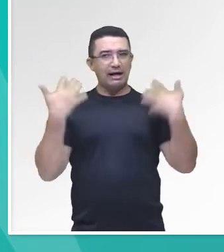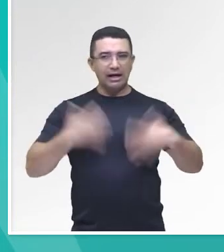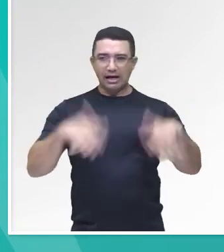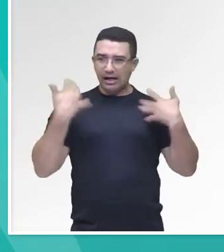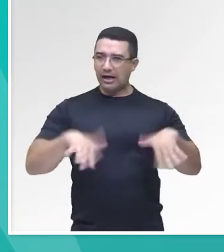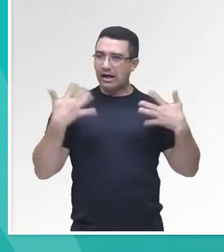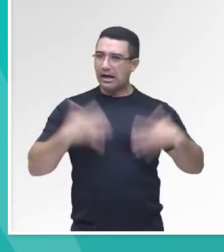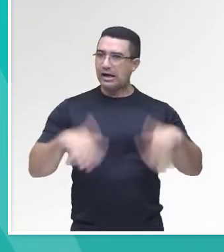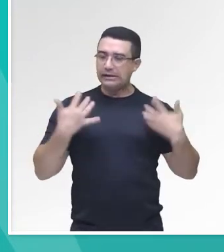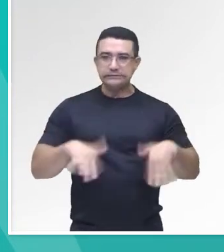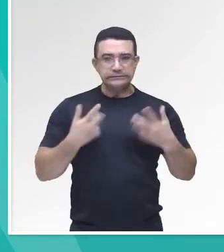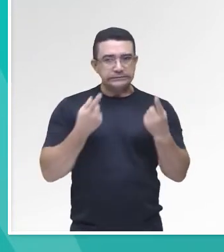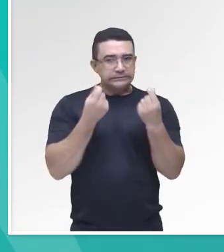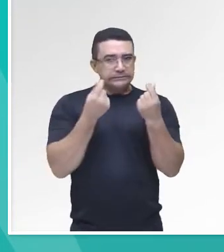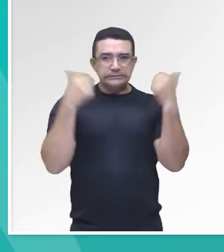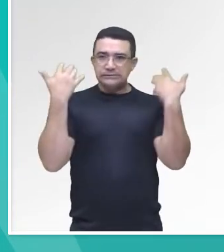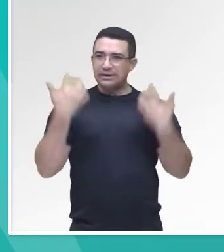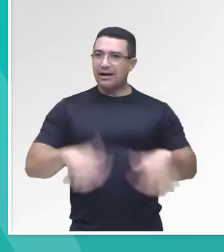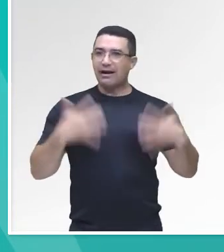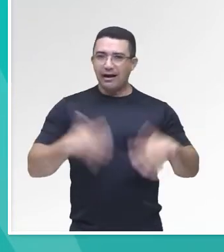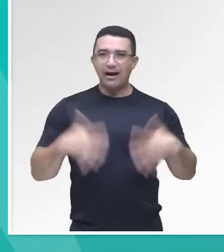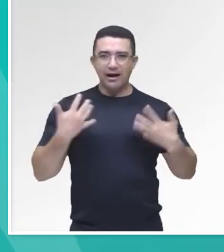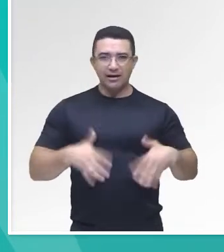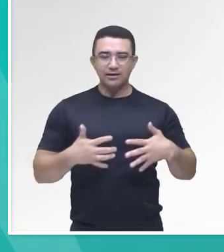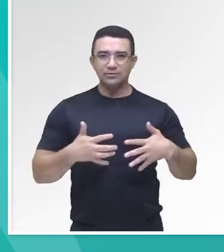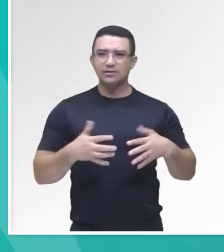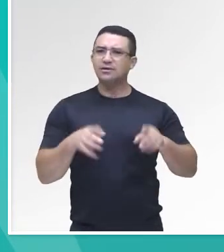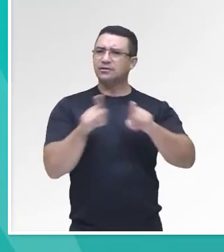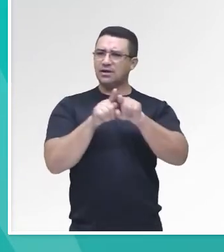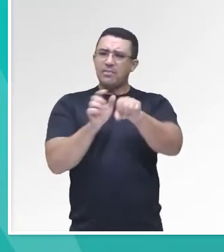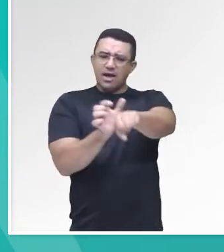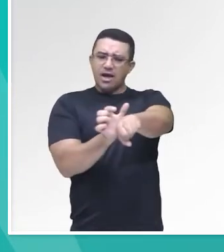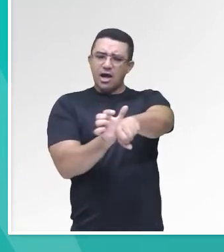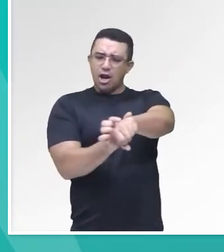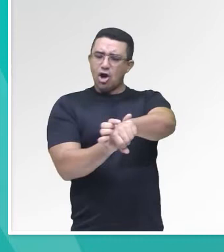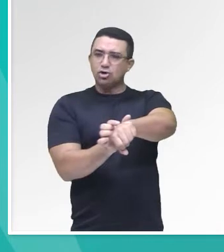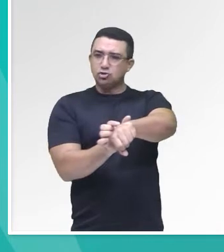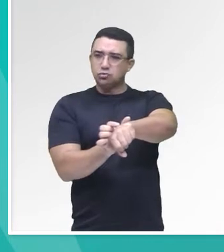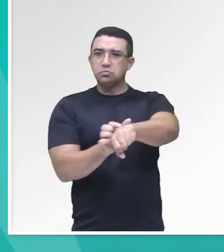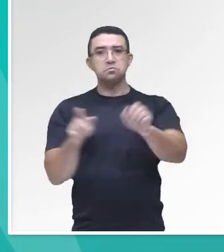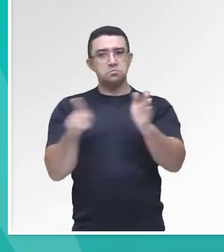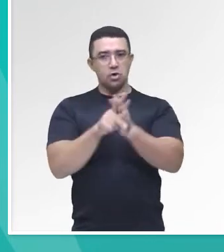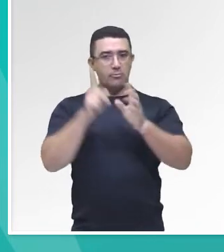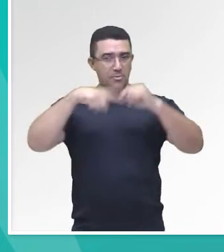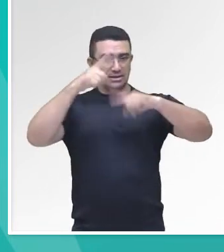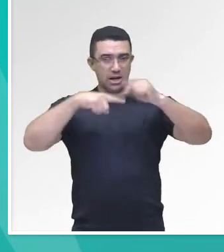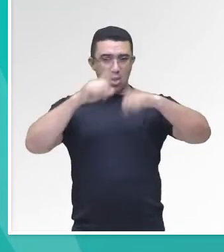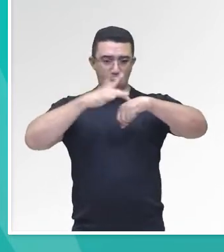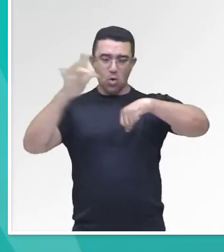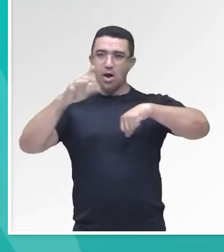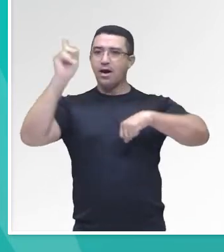relógio, com certeza deve custar muito caro, né? Então, ele é muito caro.